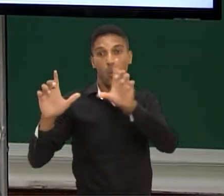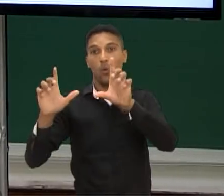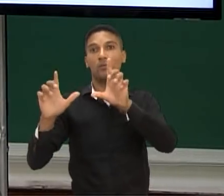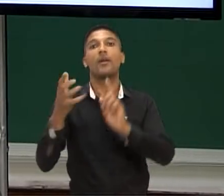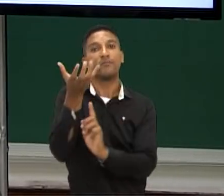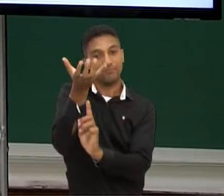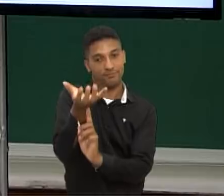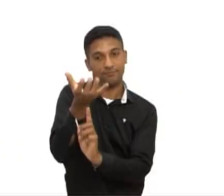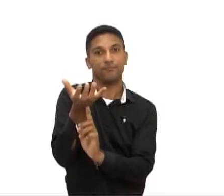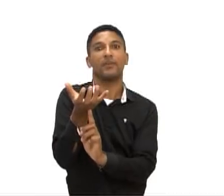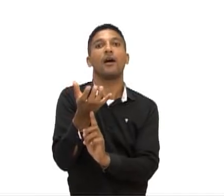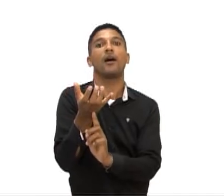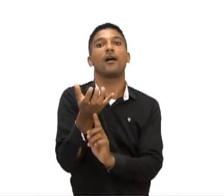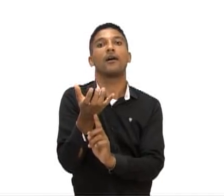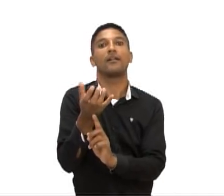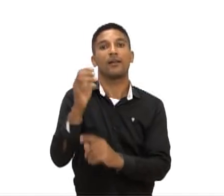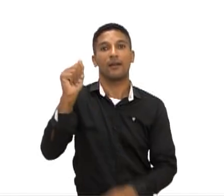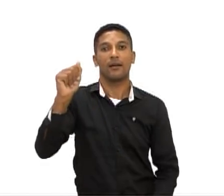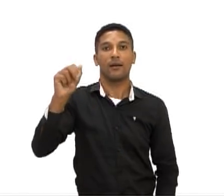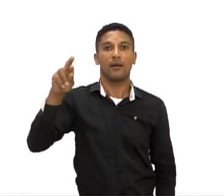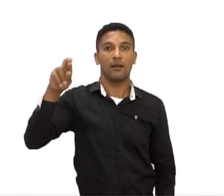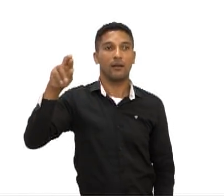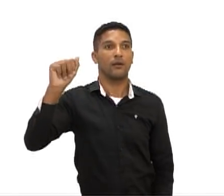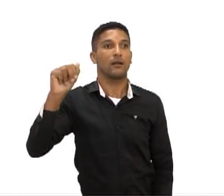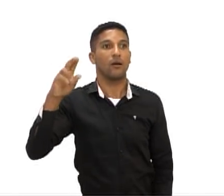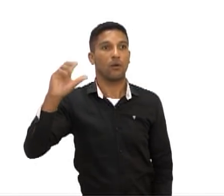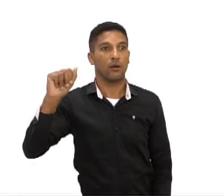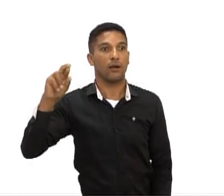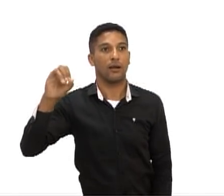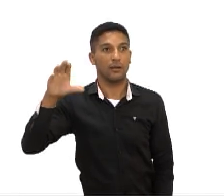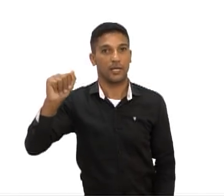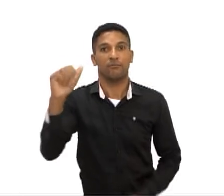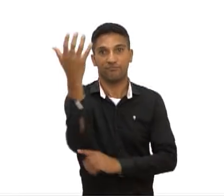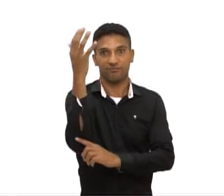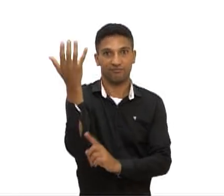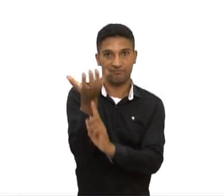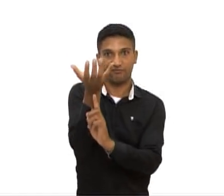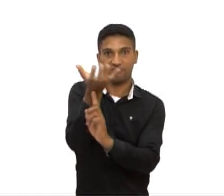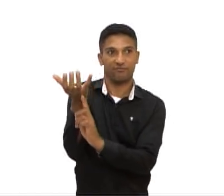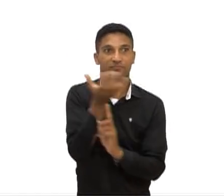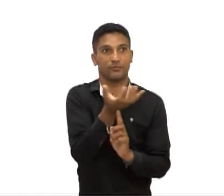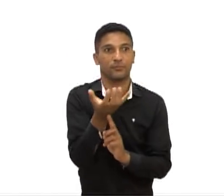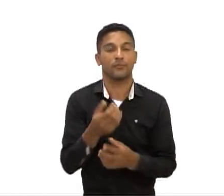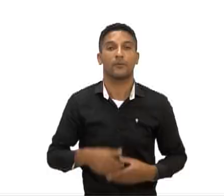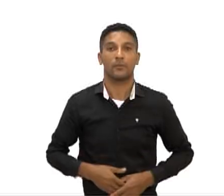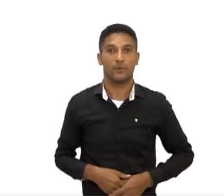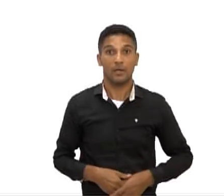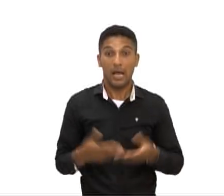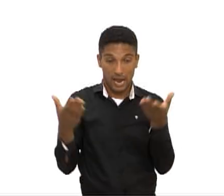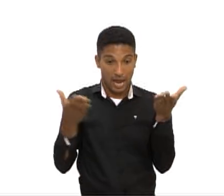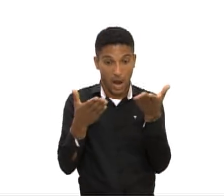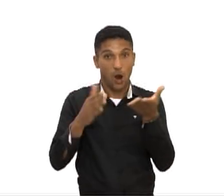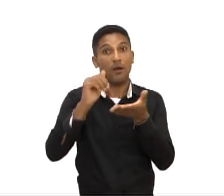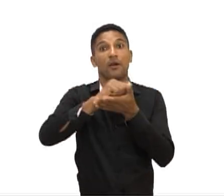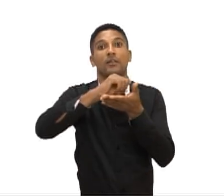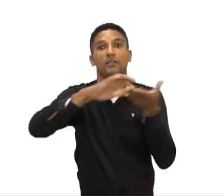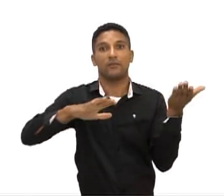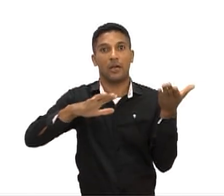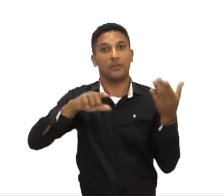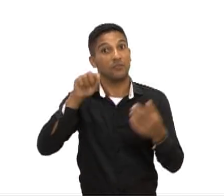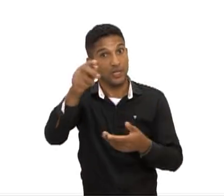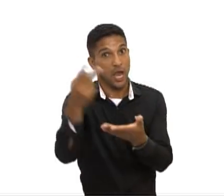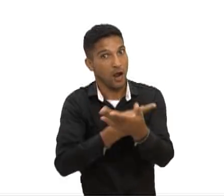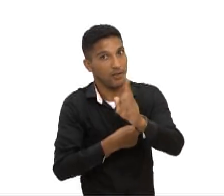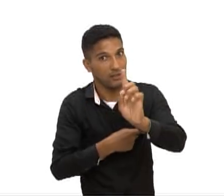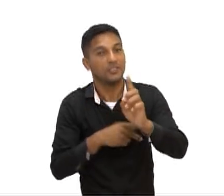Atividade. Essa você não pode errar de forma alguma. Acabei de falar com vocês a respeito.